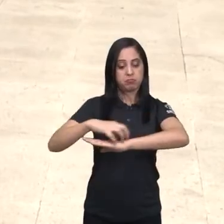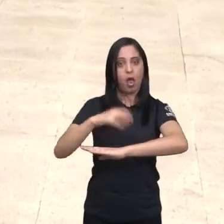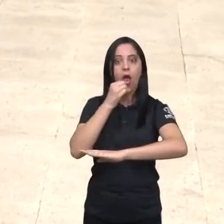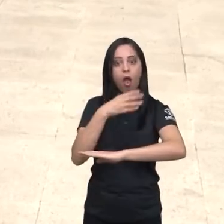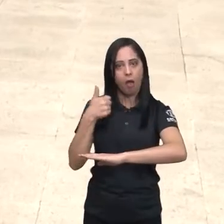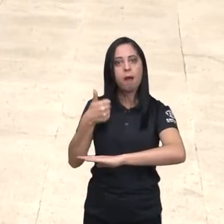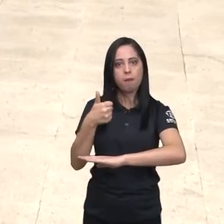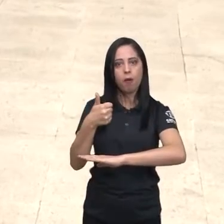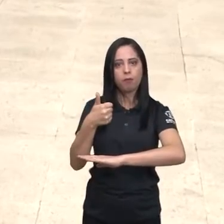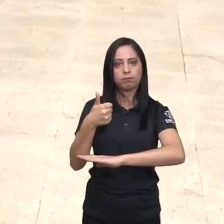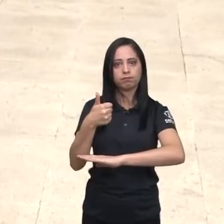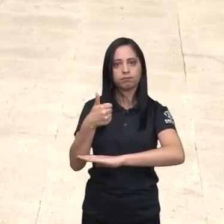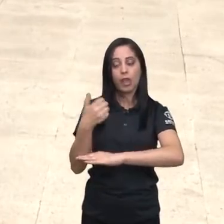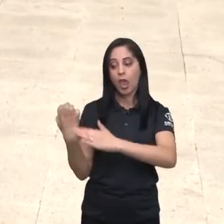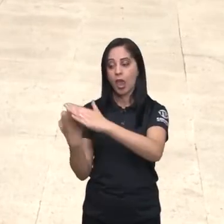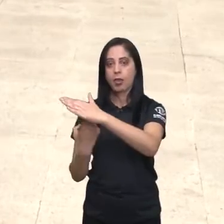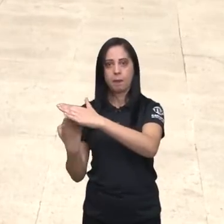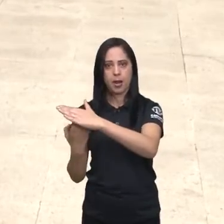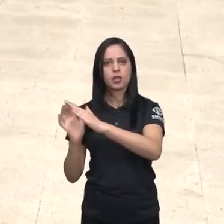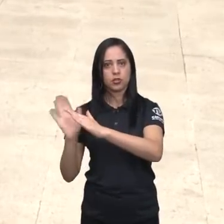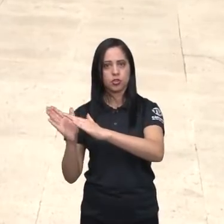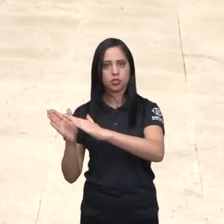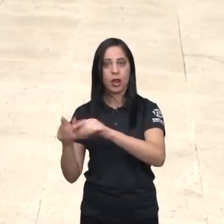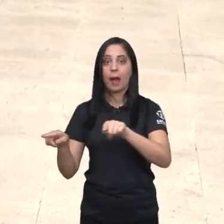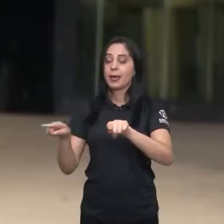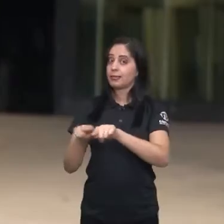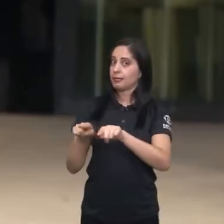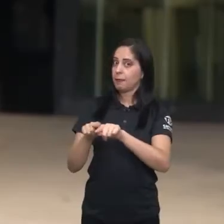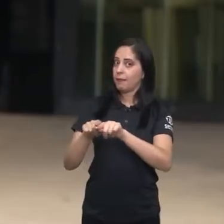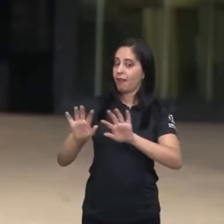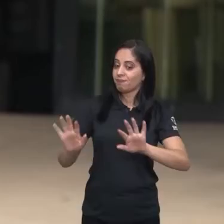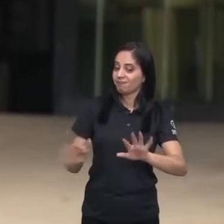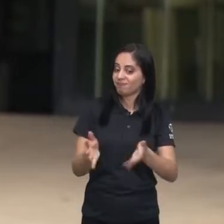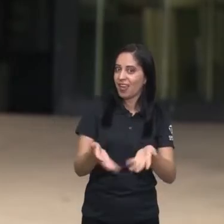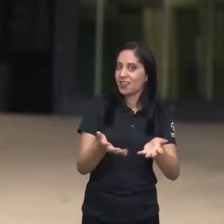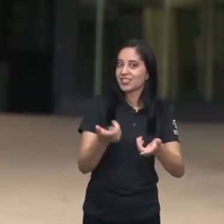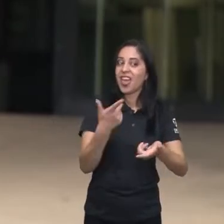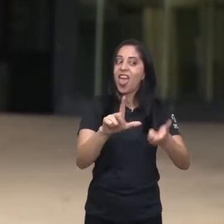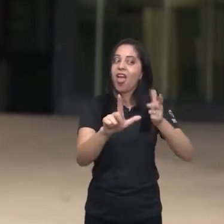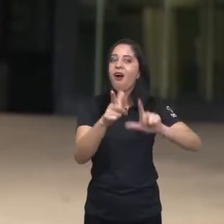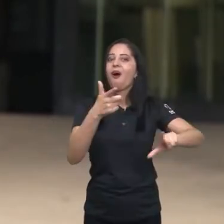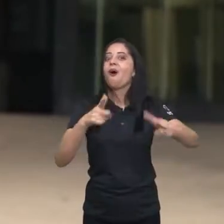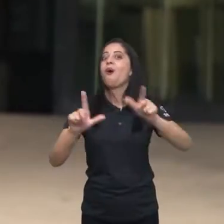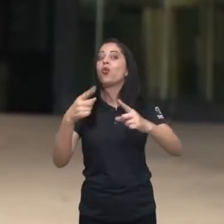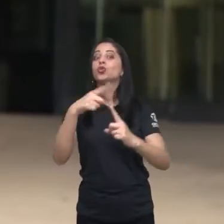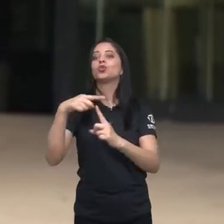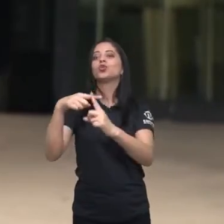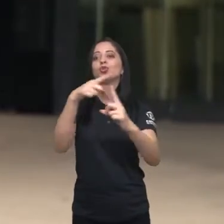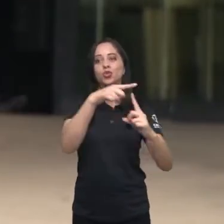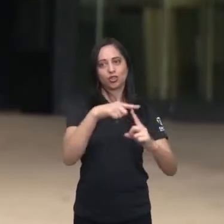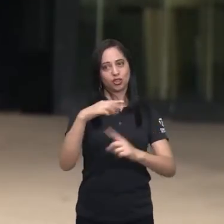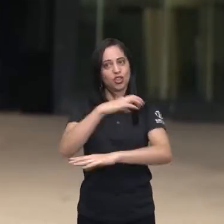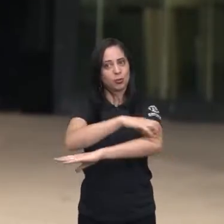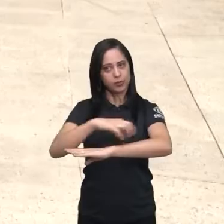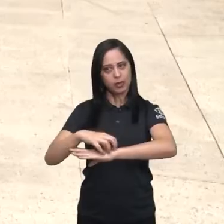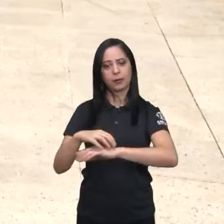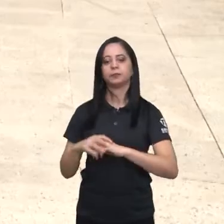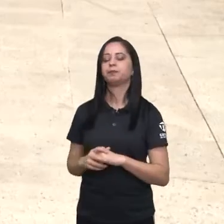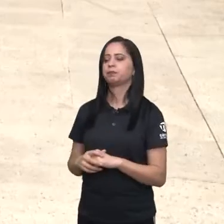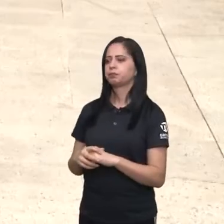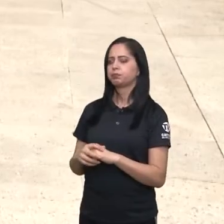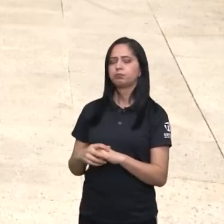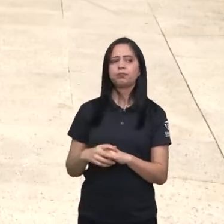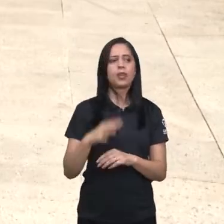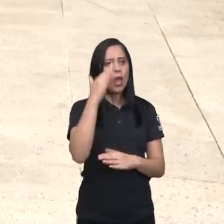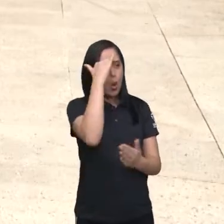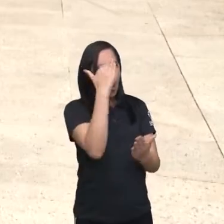de ser benéfico para as produções já existentes na região, pode fomentar ainda outras áreas do agronegócio. Eu tenho